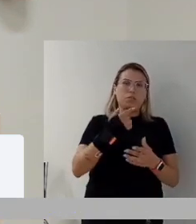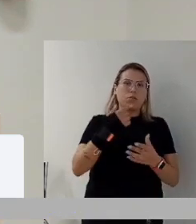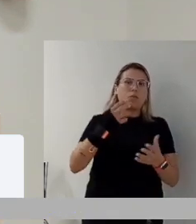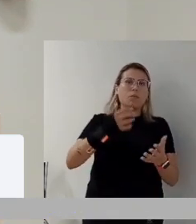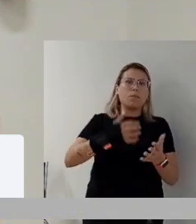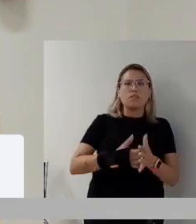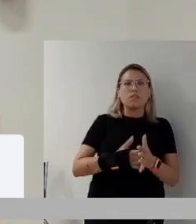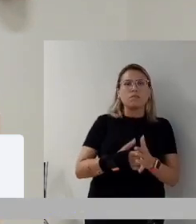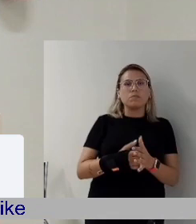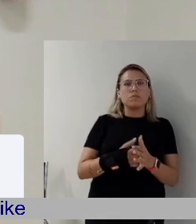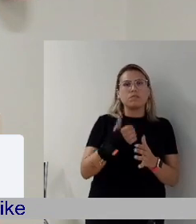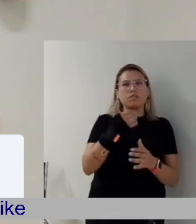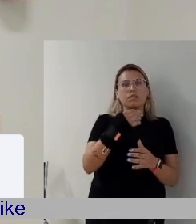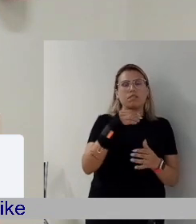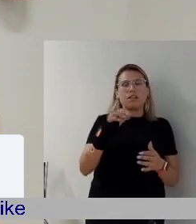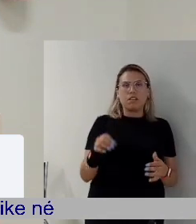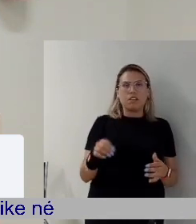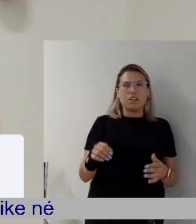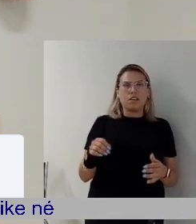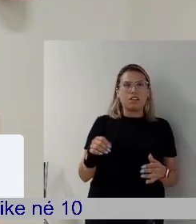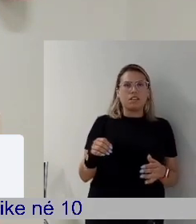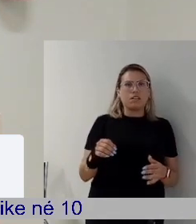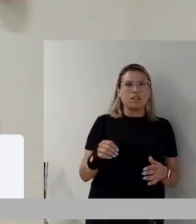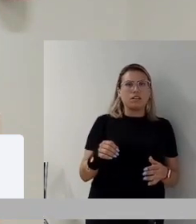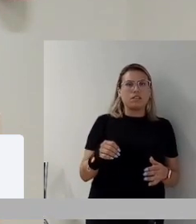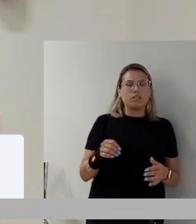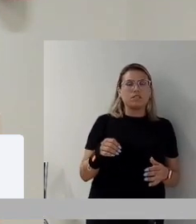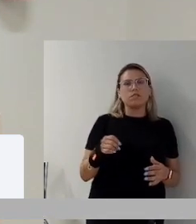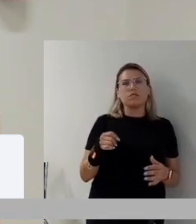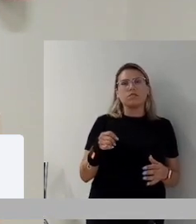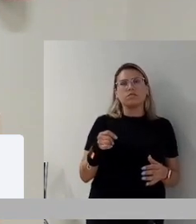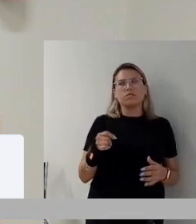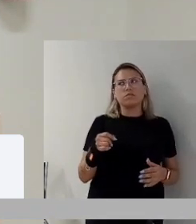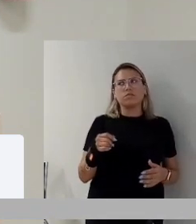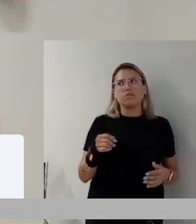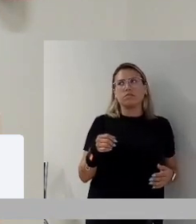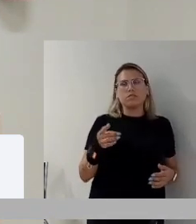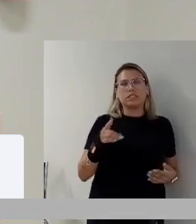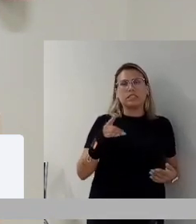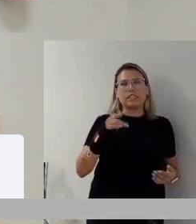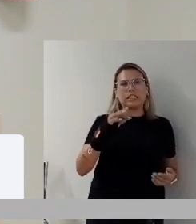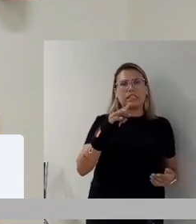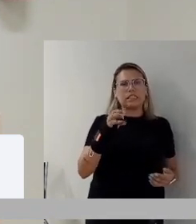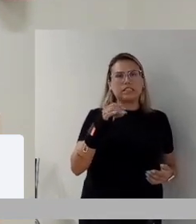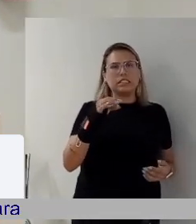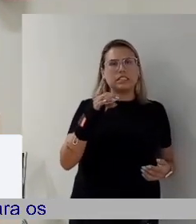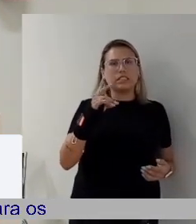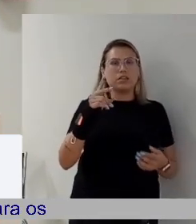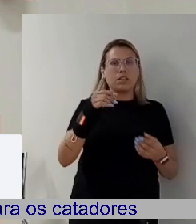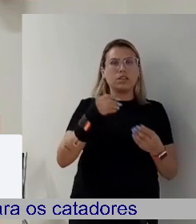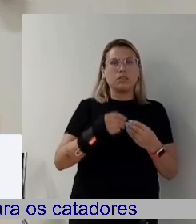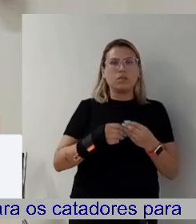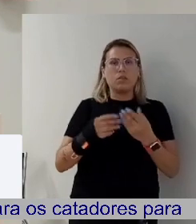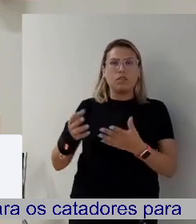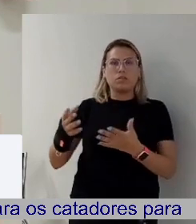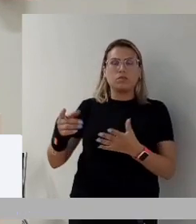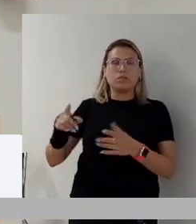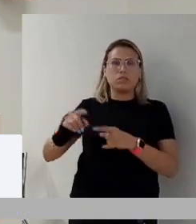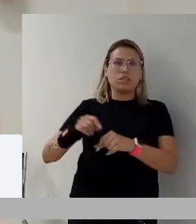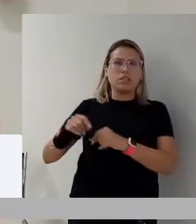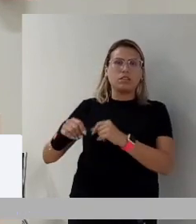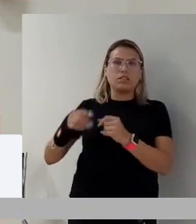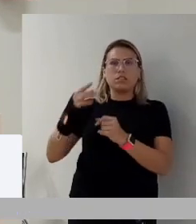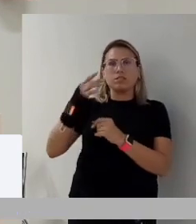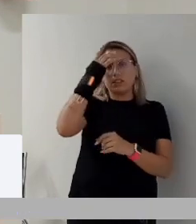ecobike né 10 triciclos né para que possamos doar pros catadores para facilitar até a vida